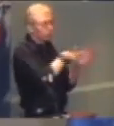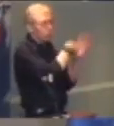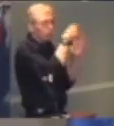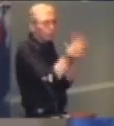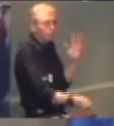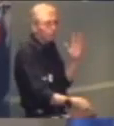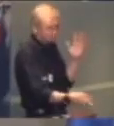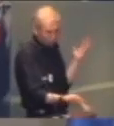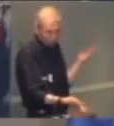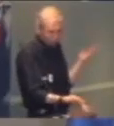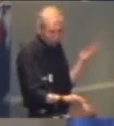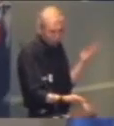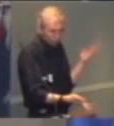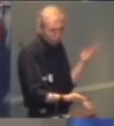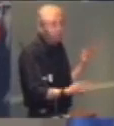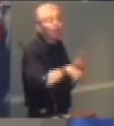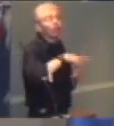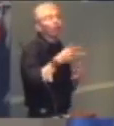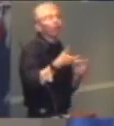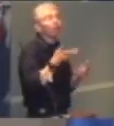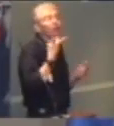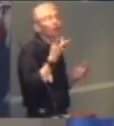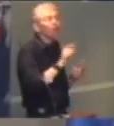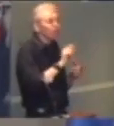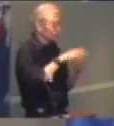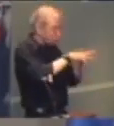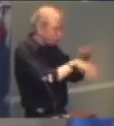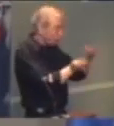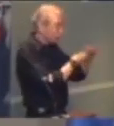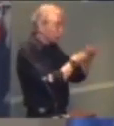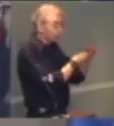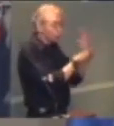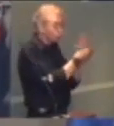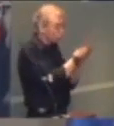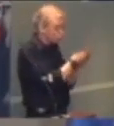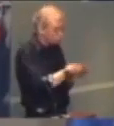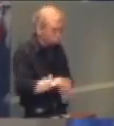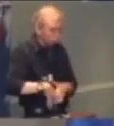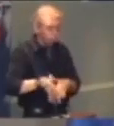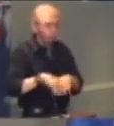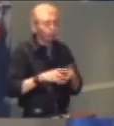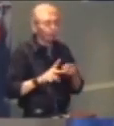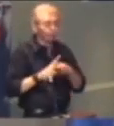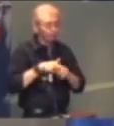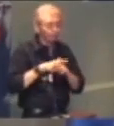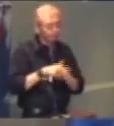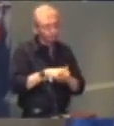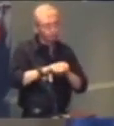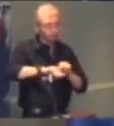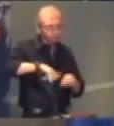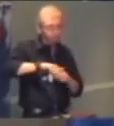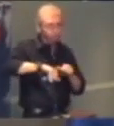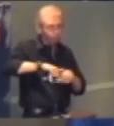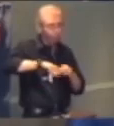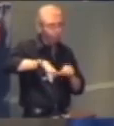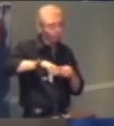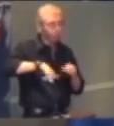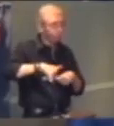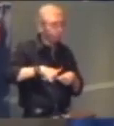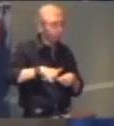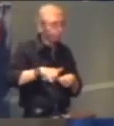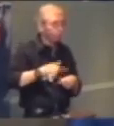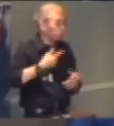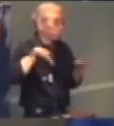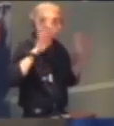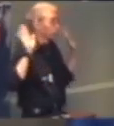nós queremos é que essa regulamentação seja desfeita e refeita não sei como é que vai se fazer isso não compete a